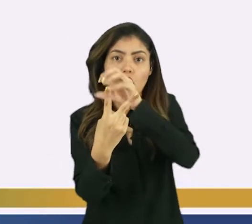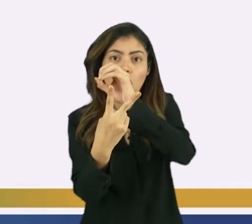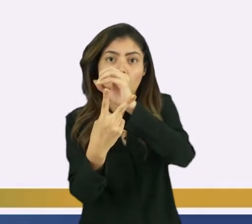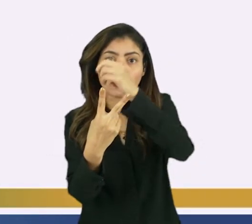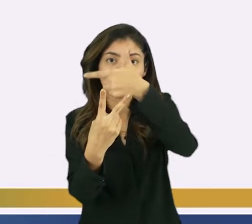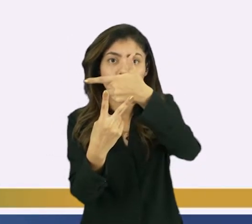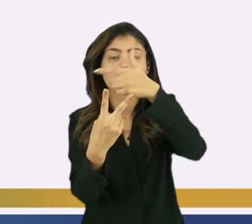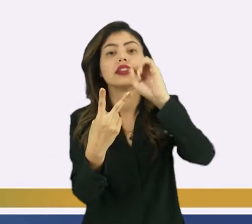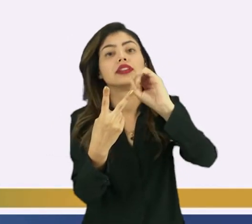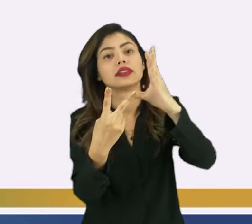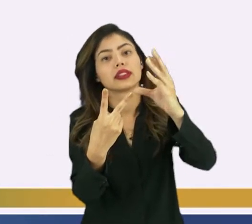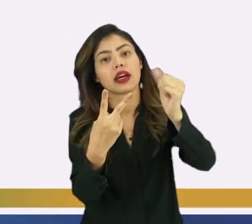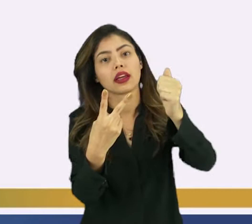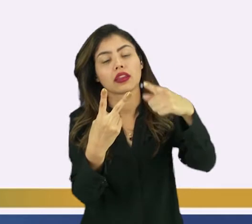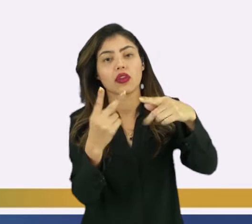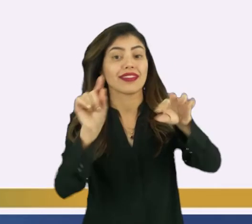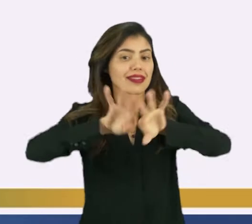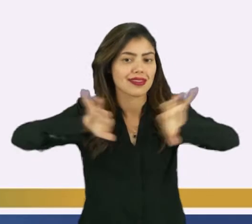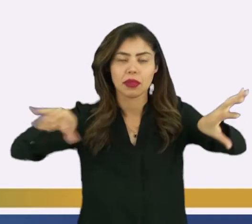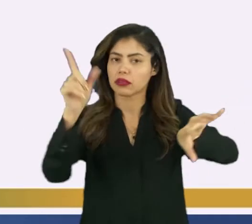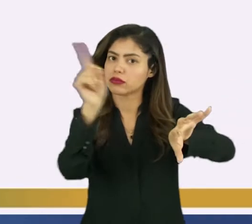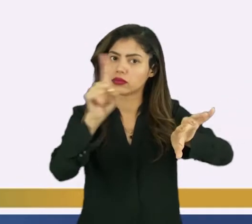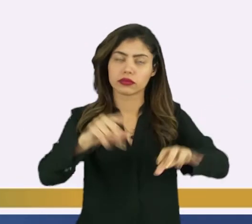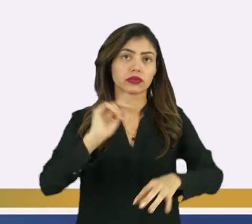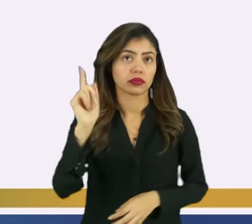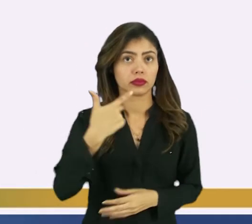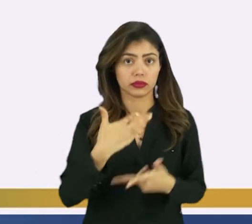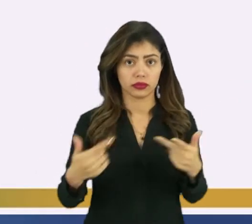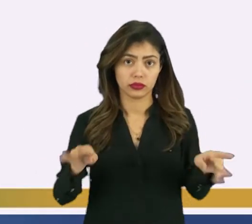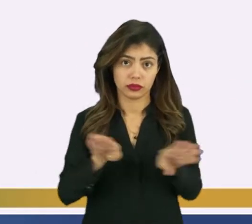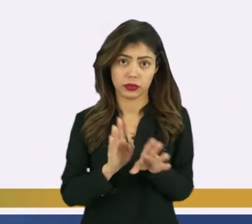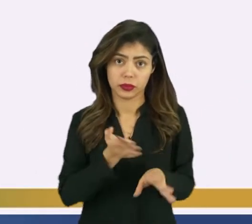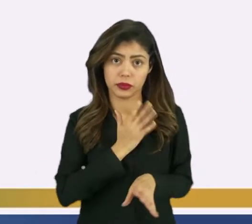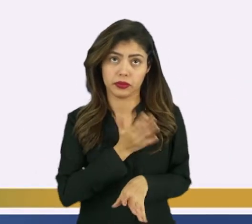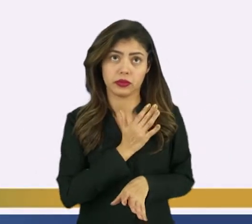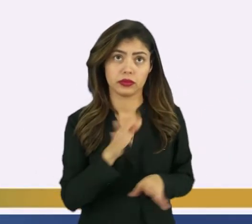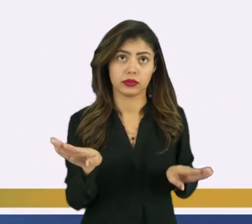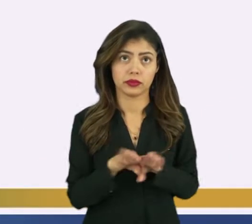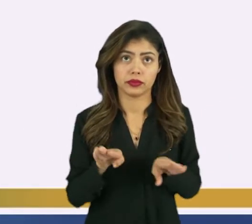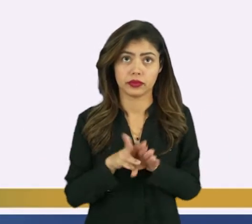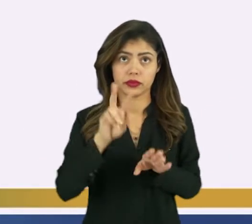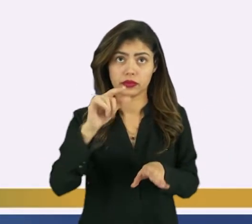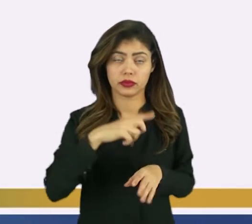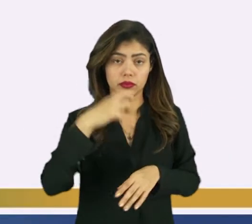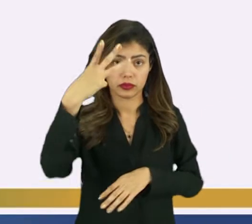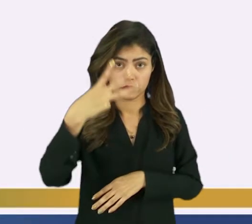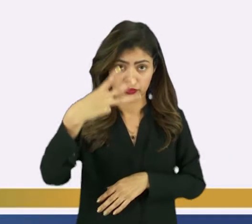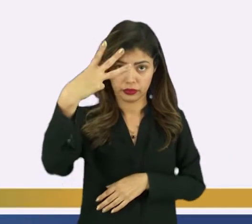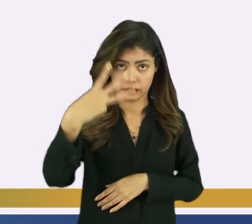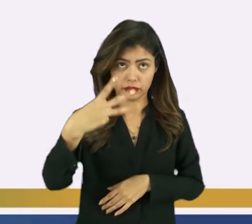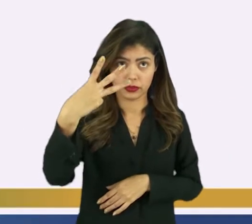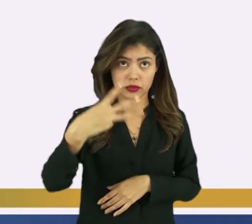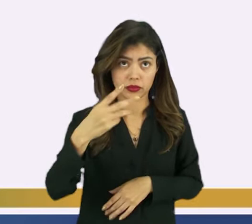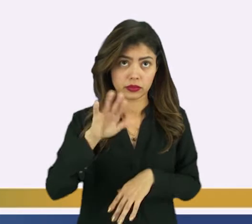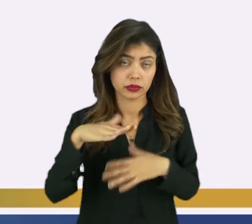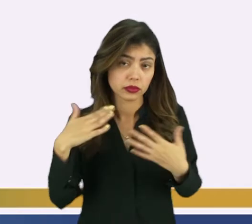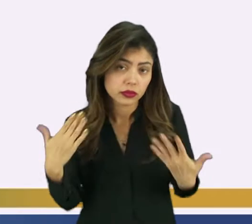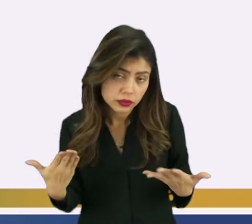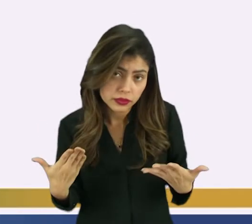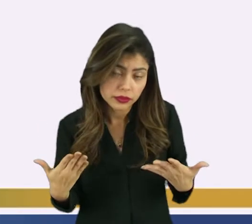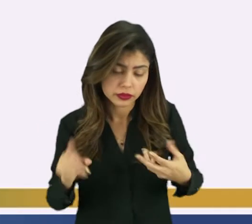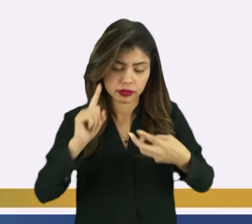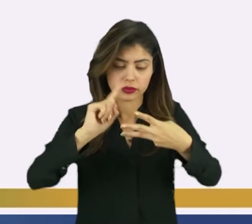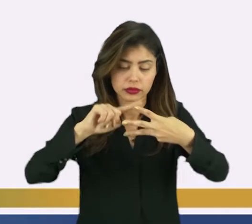se misturar, não tem a separação entre eles. Outra coisa é que o coração dos anfíbios vai ter aí 3 cavidades. Que cavidades